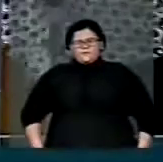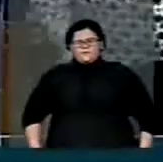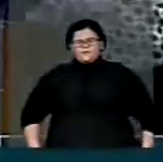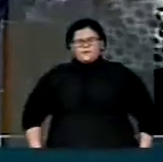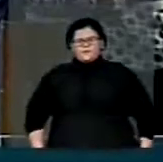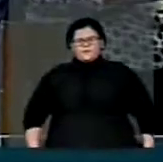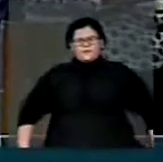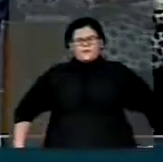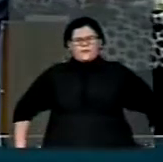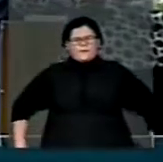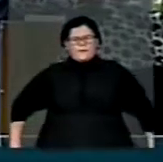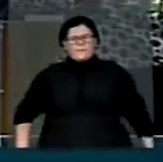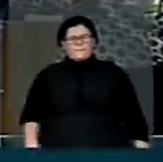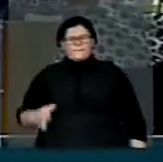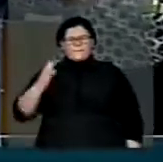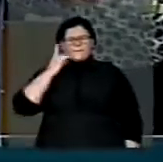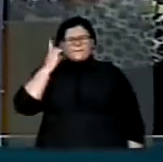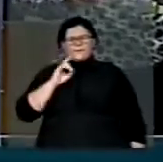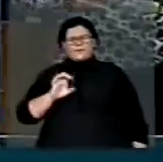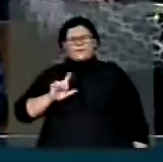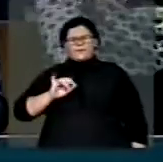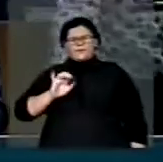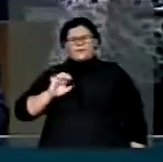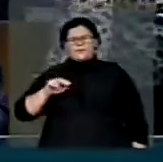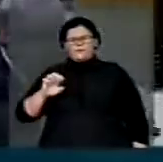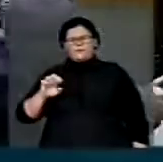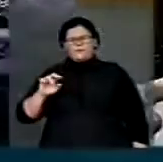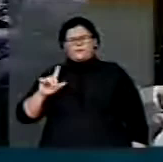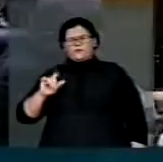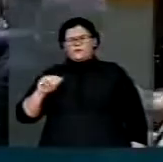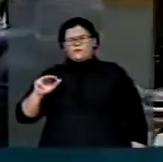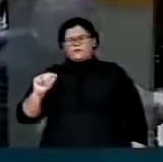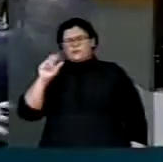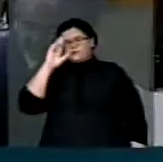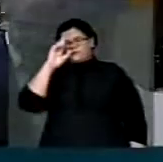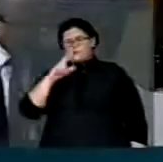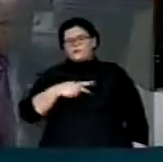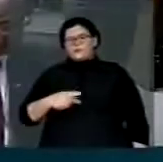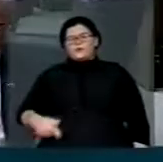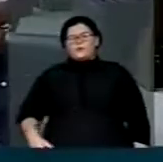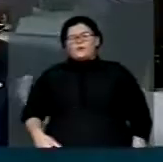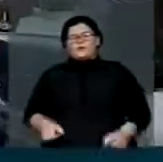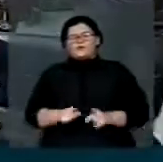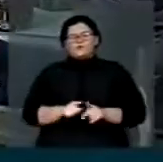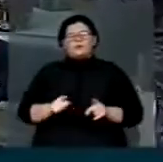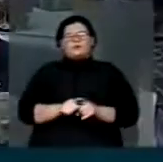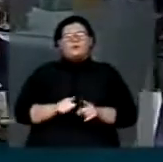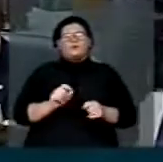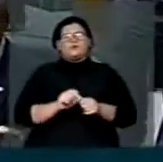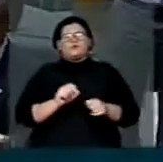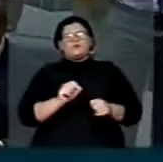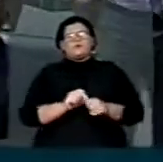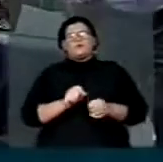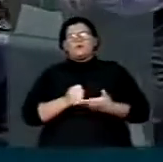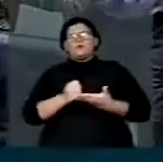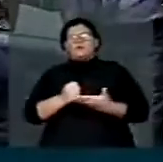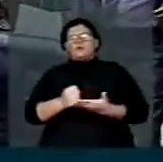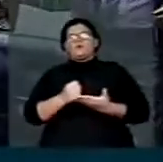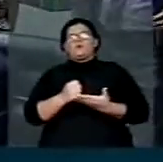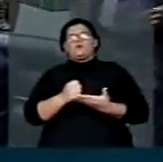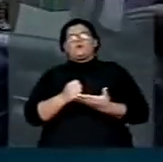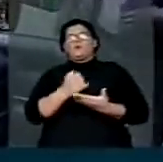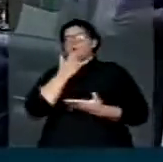palavra o deputado Eliane Lima. Senhor presidente, também gostaria de fazer um registro da votação ontem do projeto de